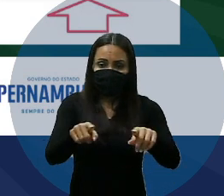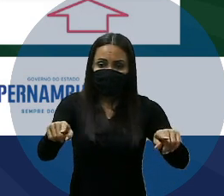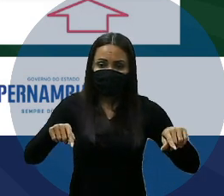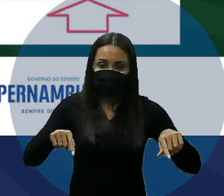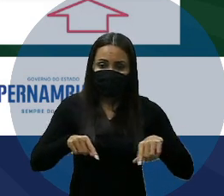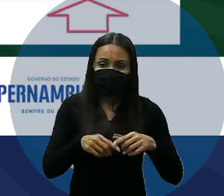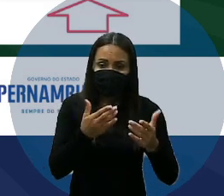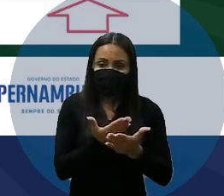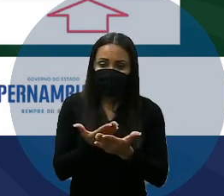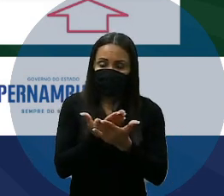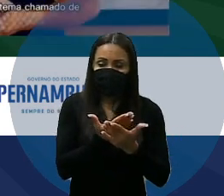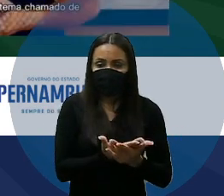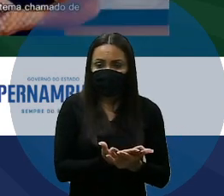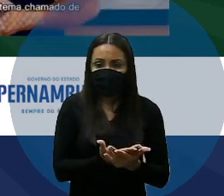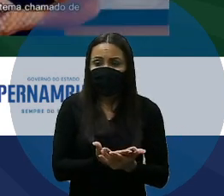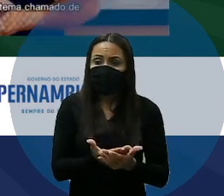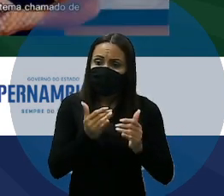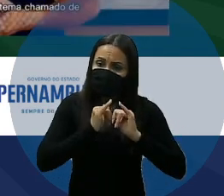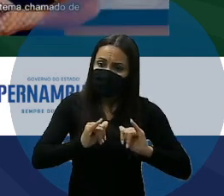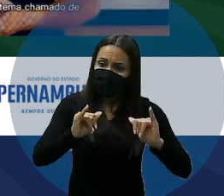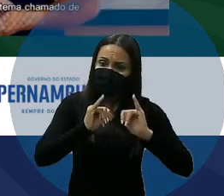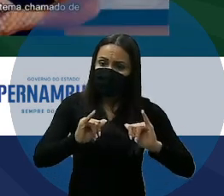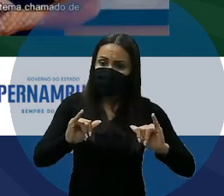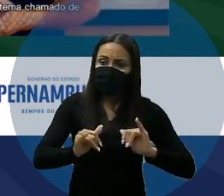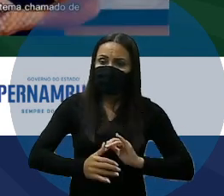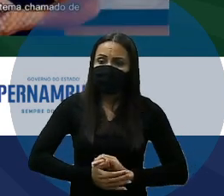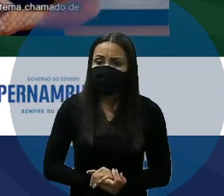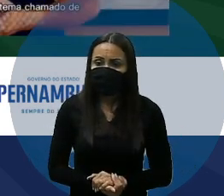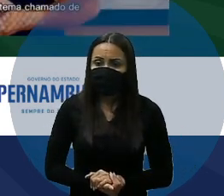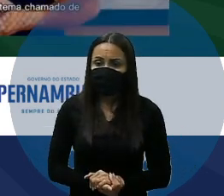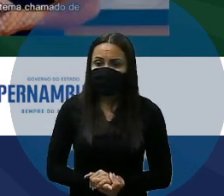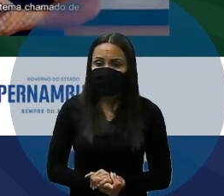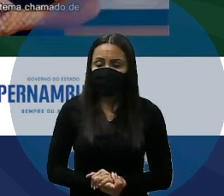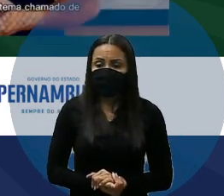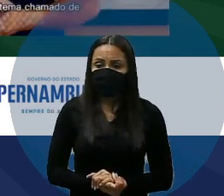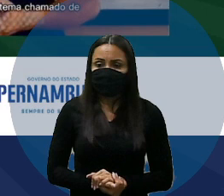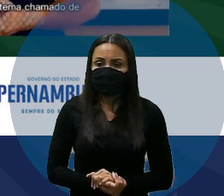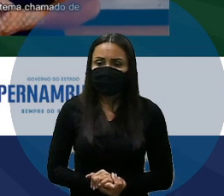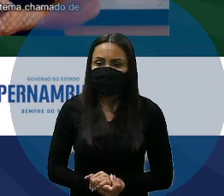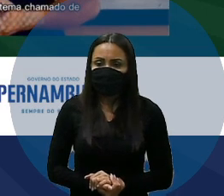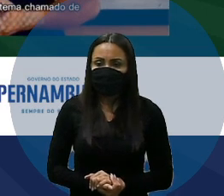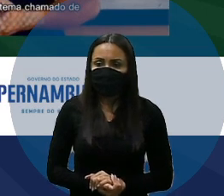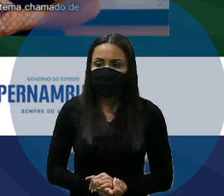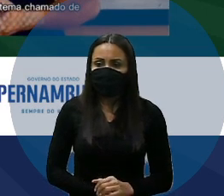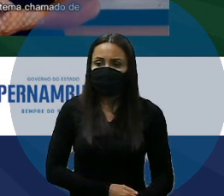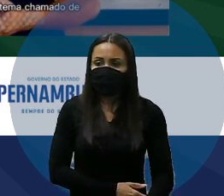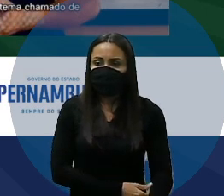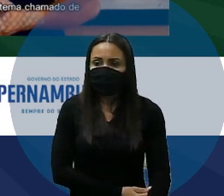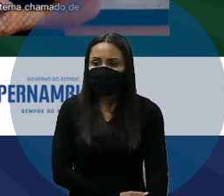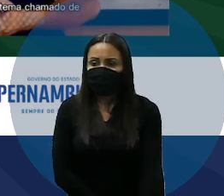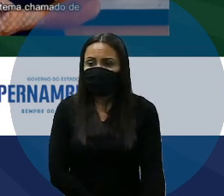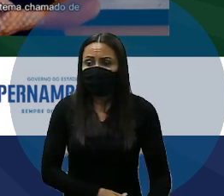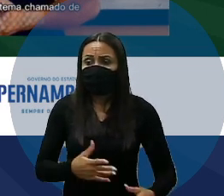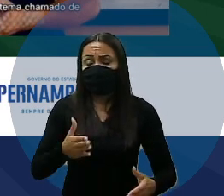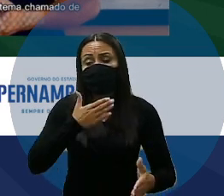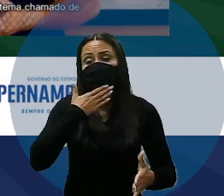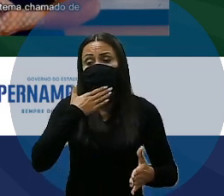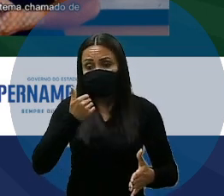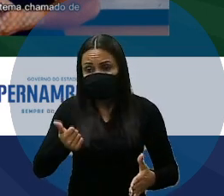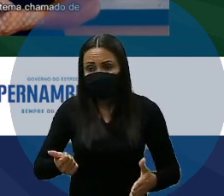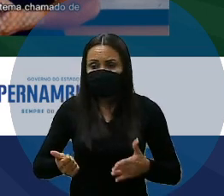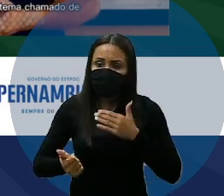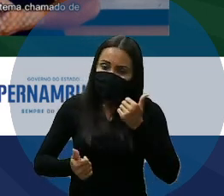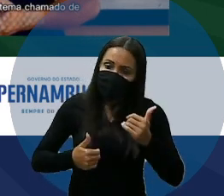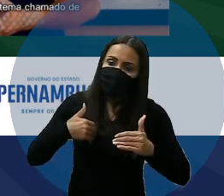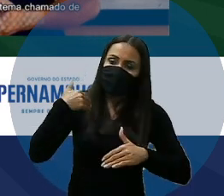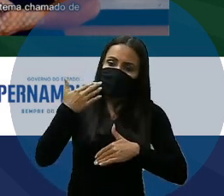algum professor esteja interessado. E as evidências, elas foram melhorando a cada vez,